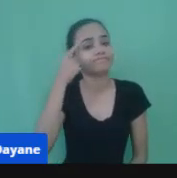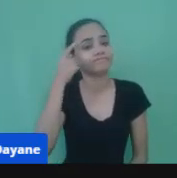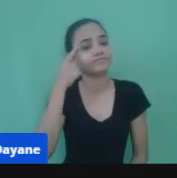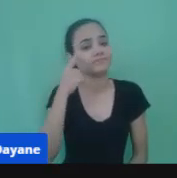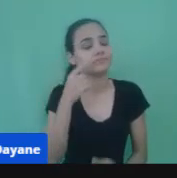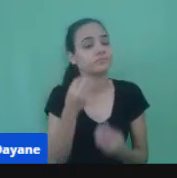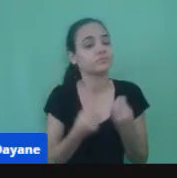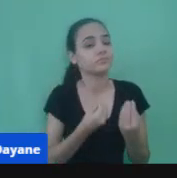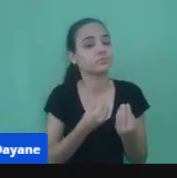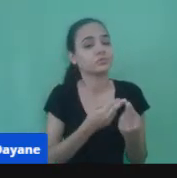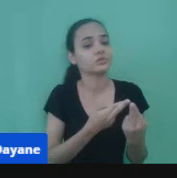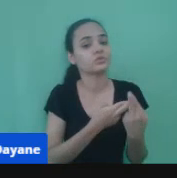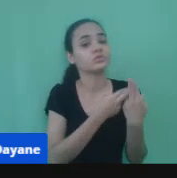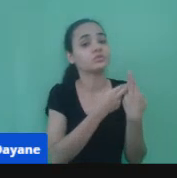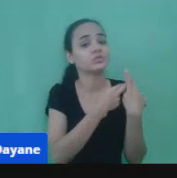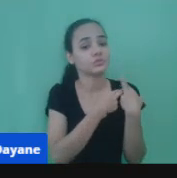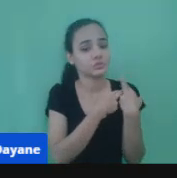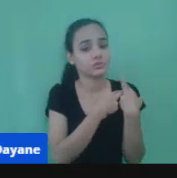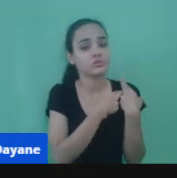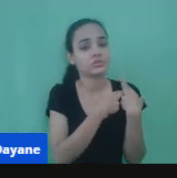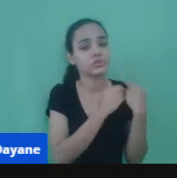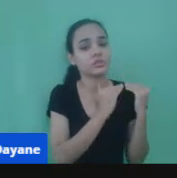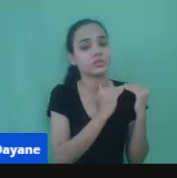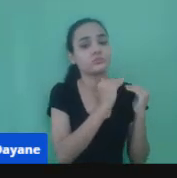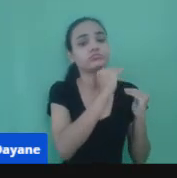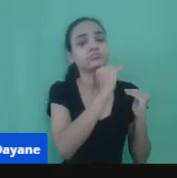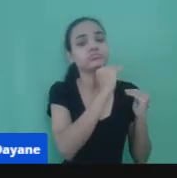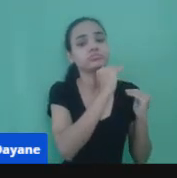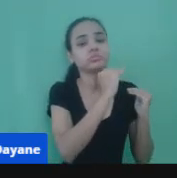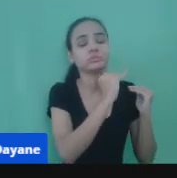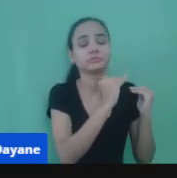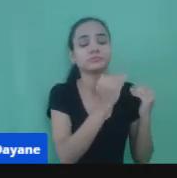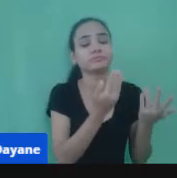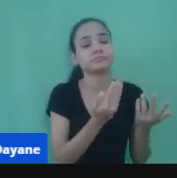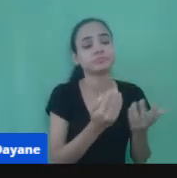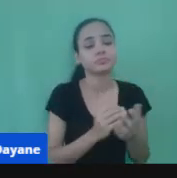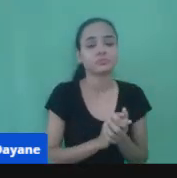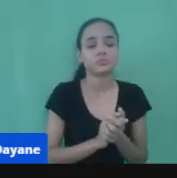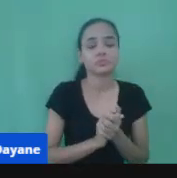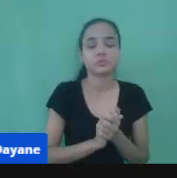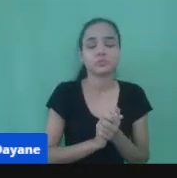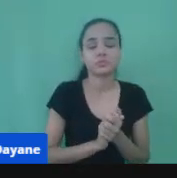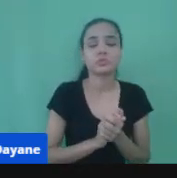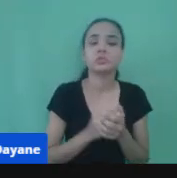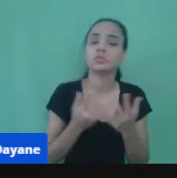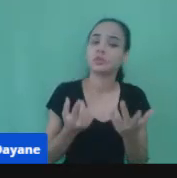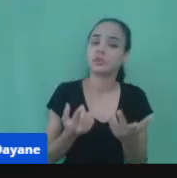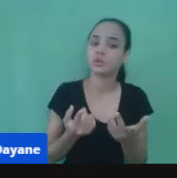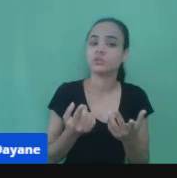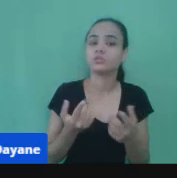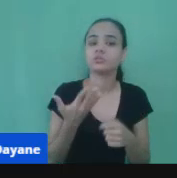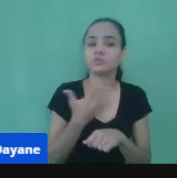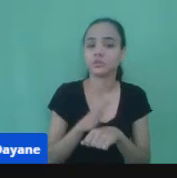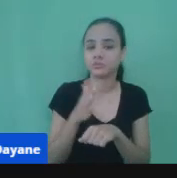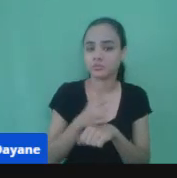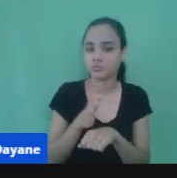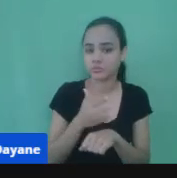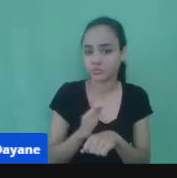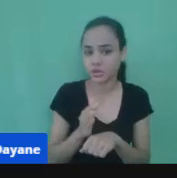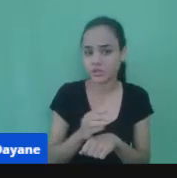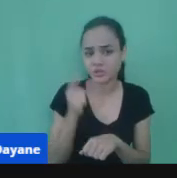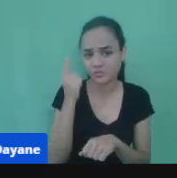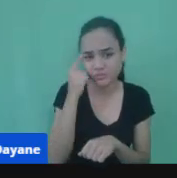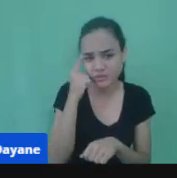uma prática individual que não foque a reciclagem. Né? Não é dizer o que